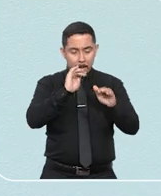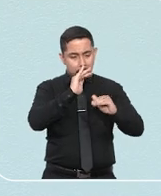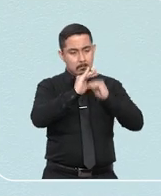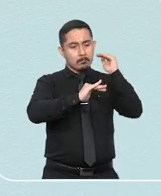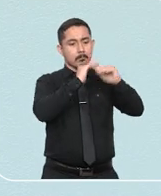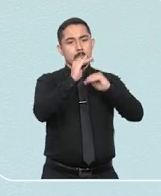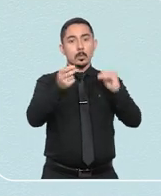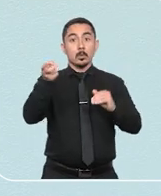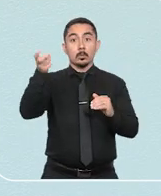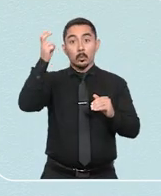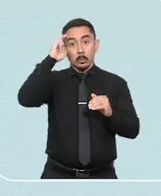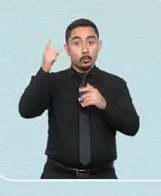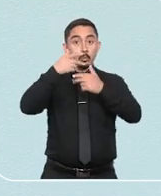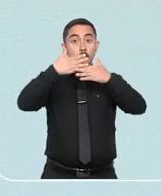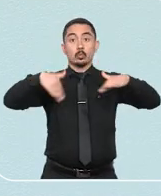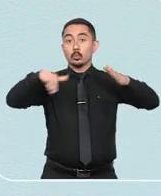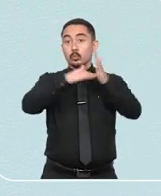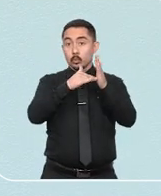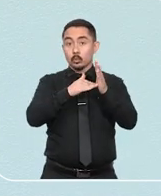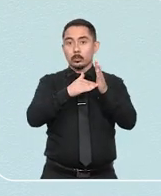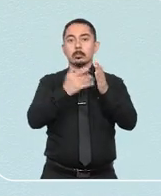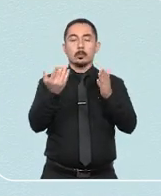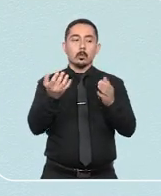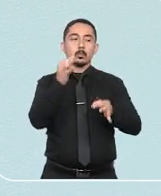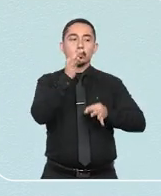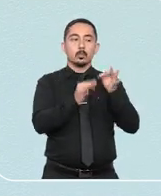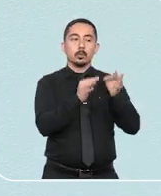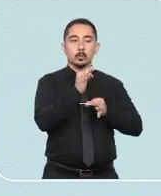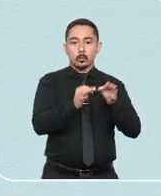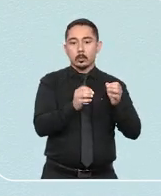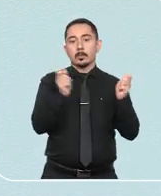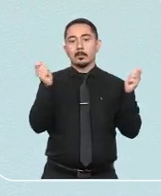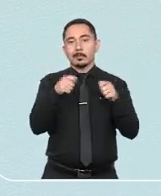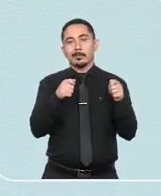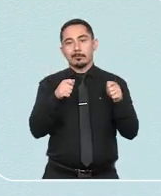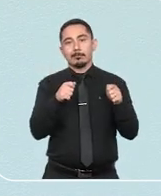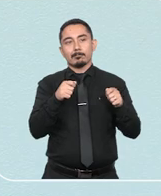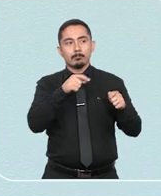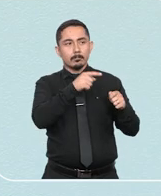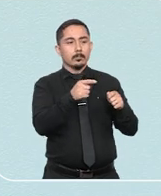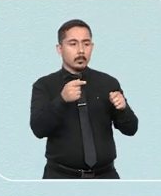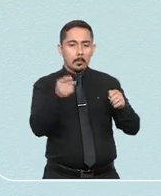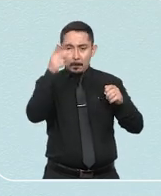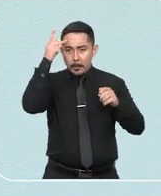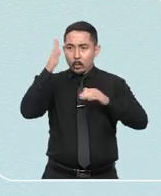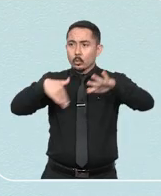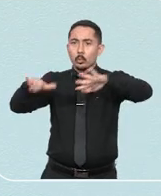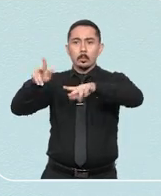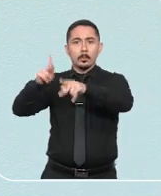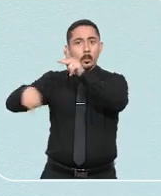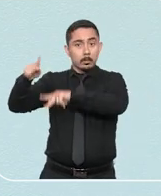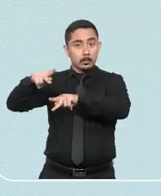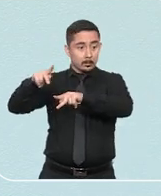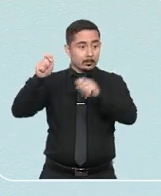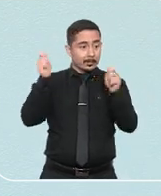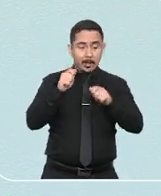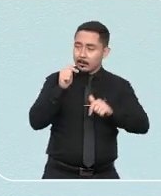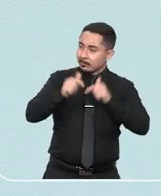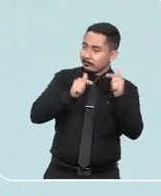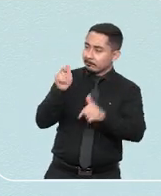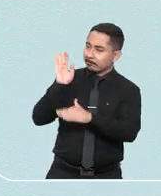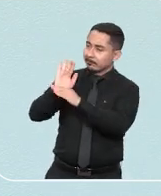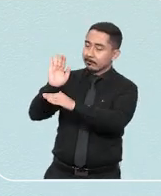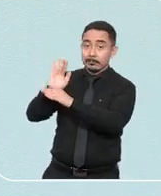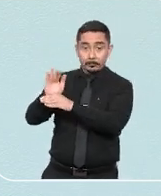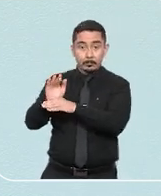de um aperfeiçoamento do conhecimento adquirido, a magistratura é capaz de proporcionar à população um